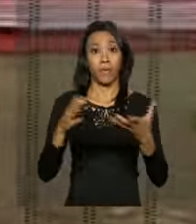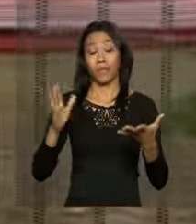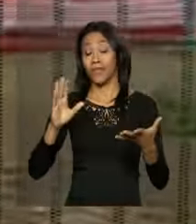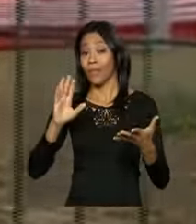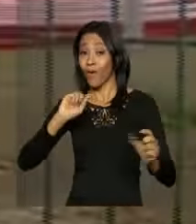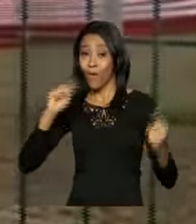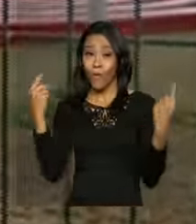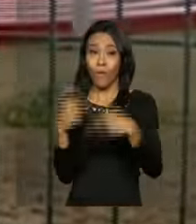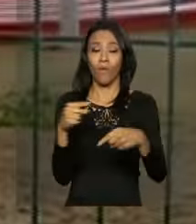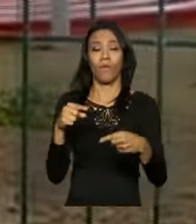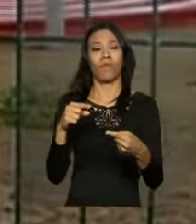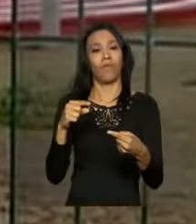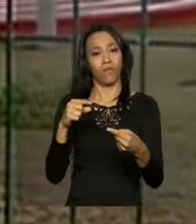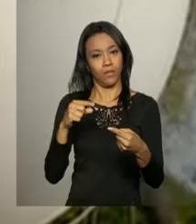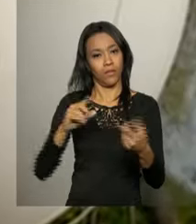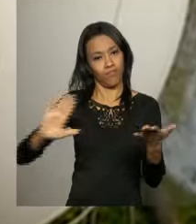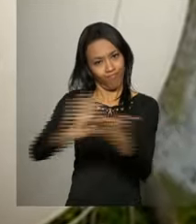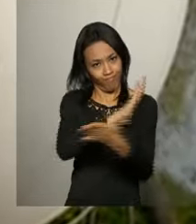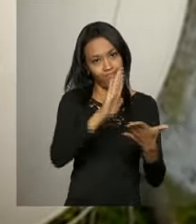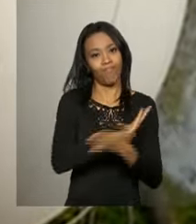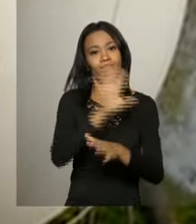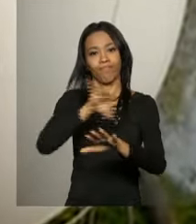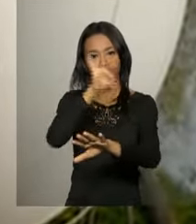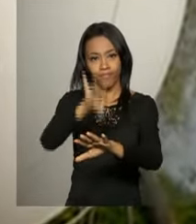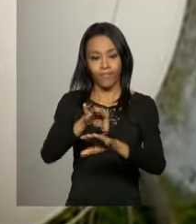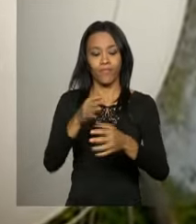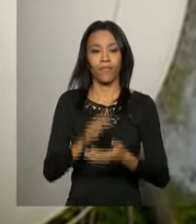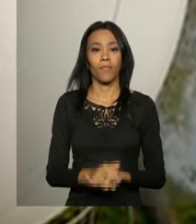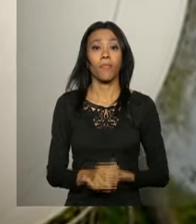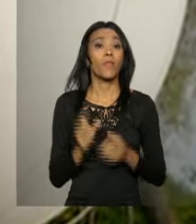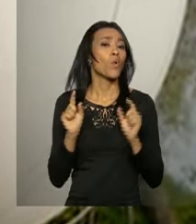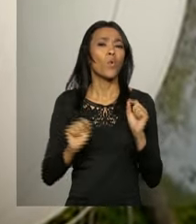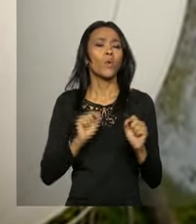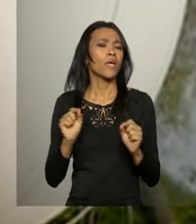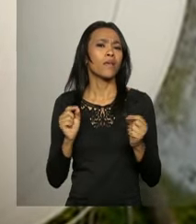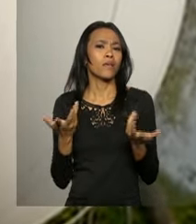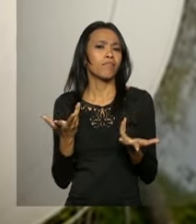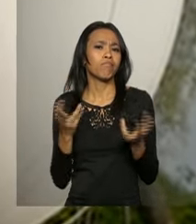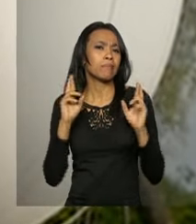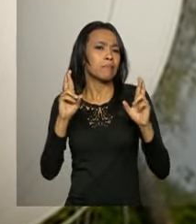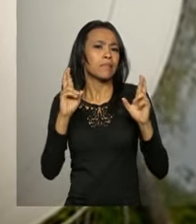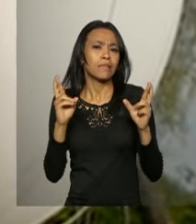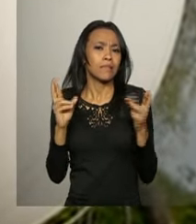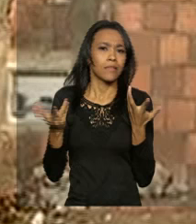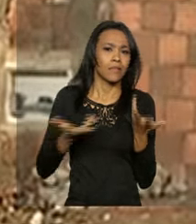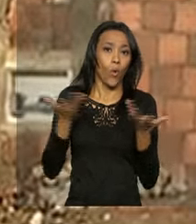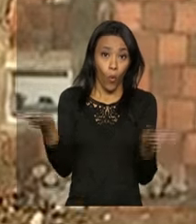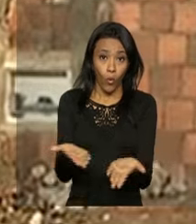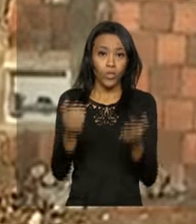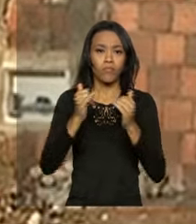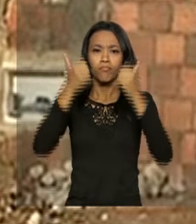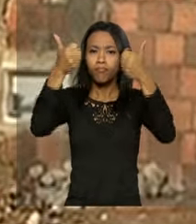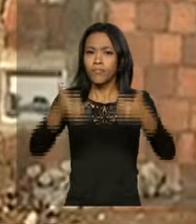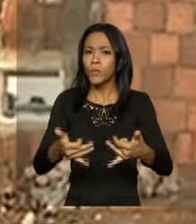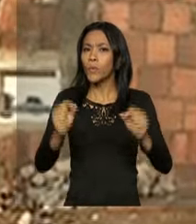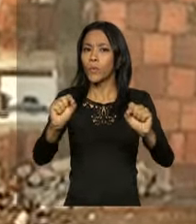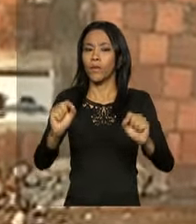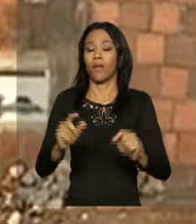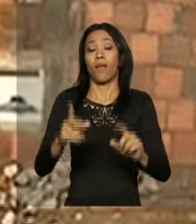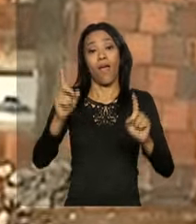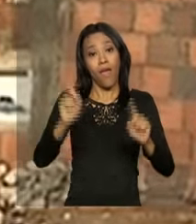combate contra o mosquito Aedes. O que se espera a partir de hoje? Esperamos um momento